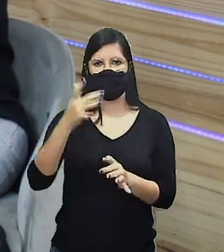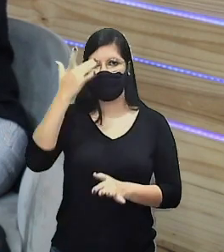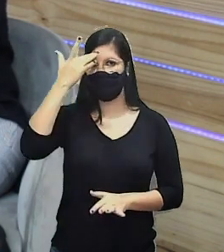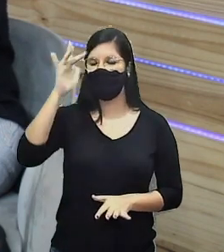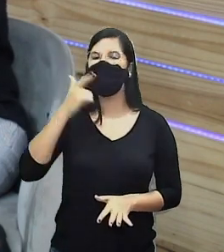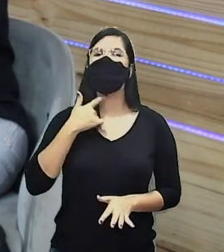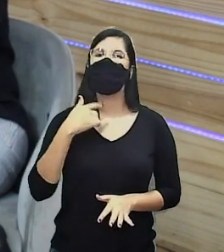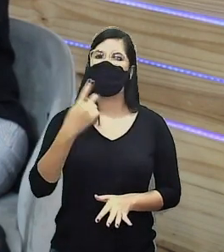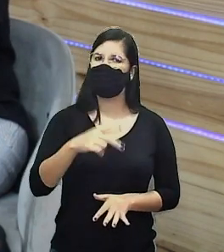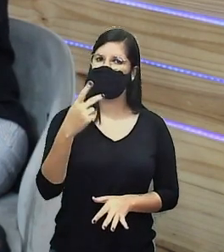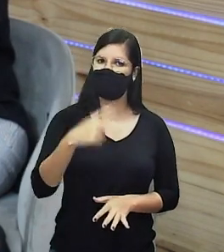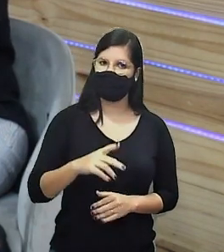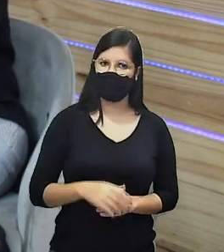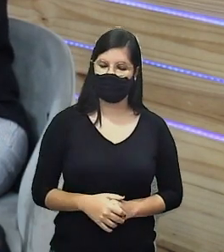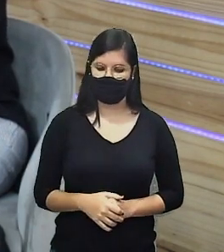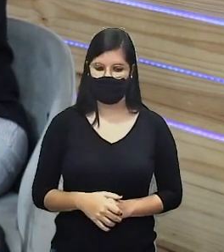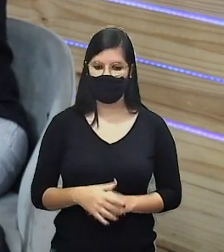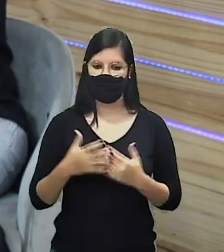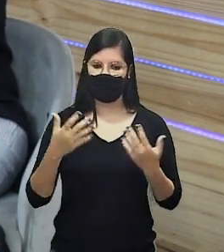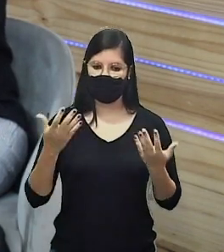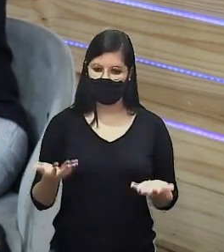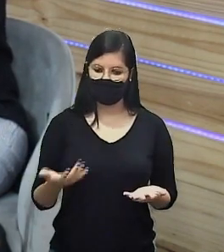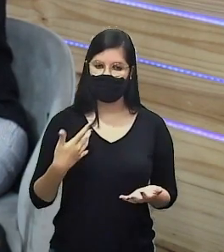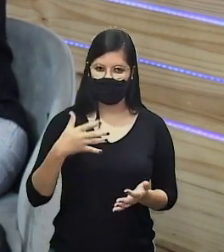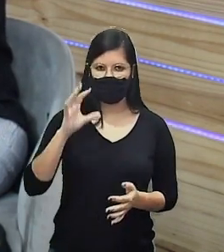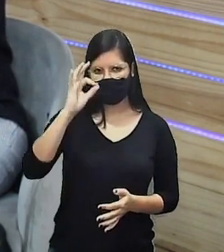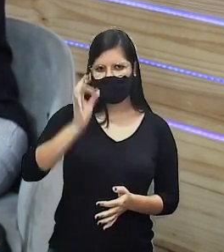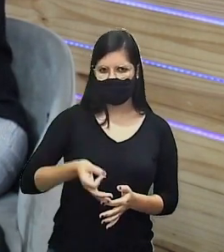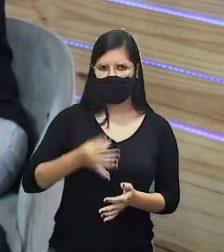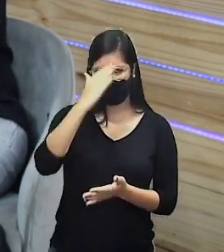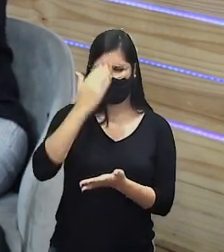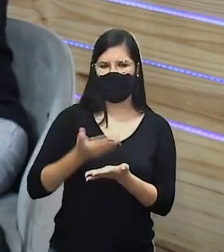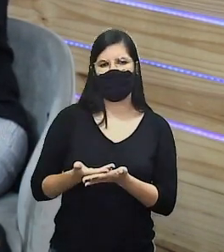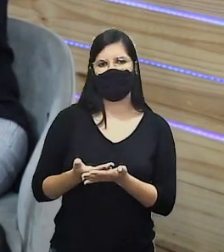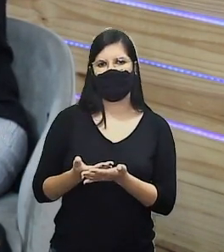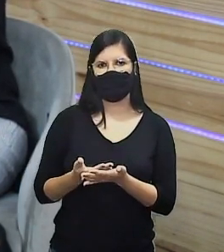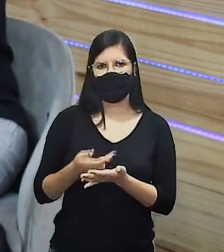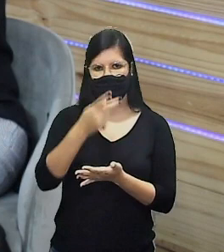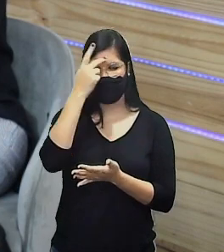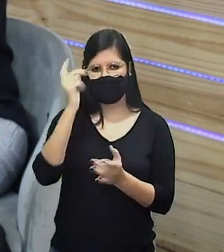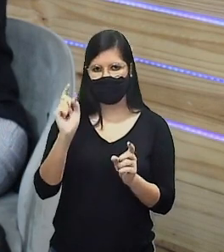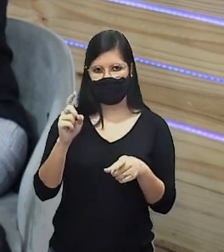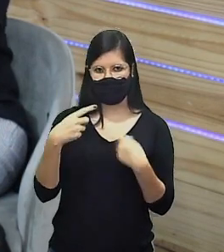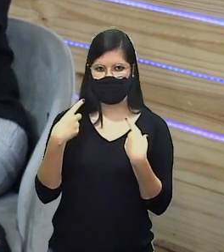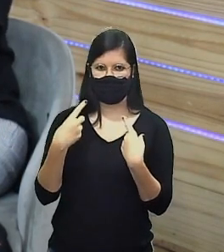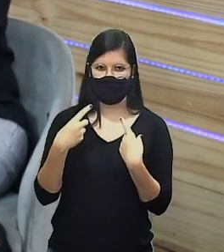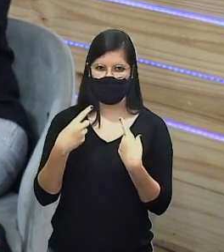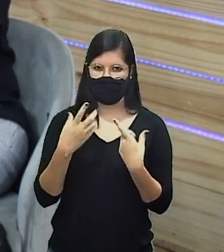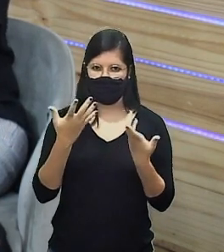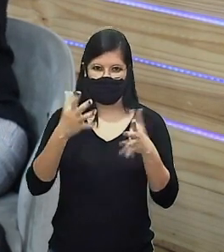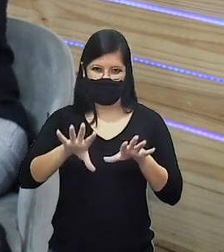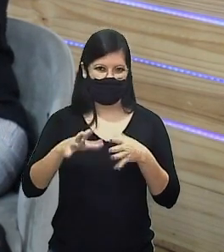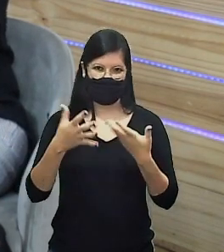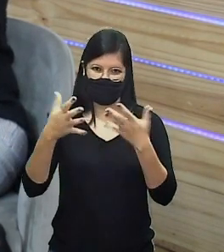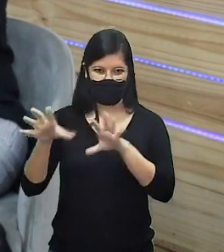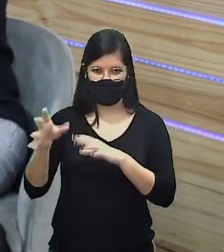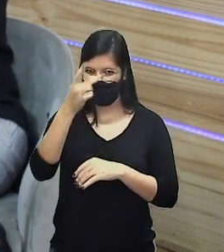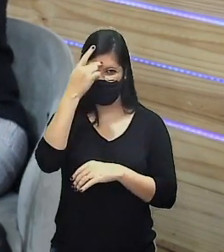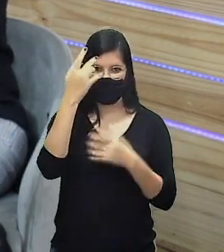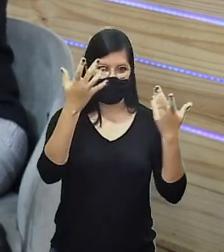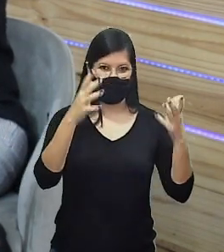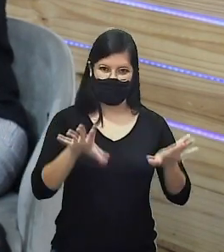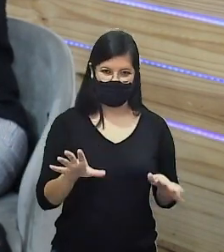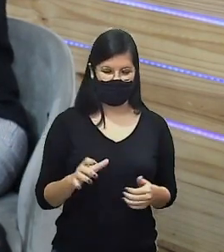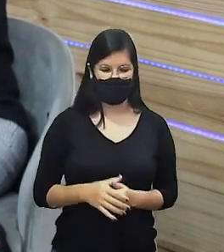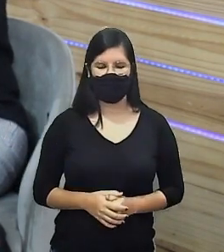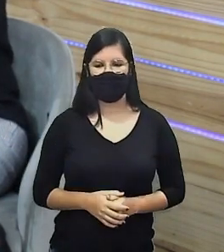intenção da pessoa que está fazendo isso também. Porque eu tenho certeza que ele sabe que ninguém está querendo, né, um partido nazista. Não, ninguém quer isso, né? Ninguém